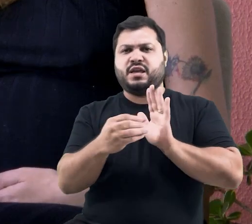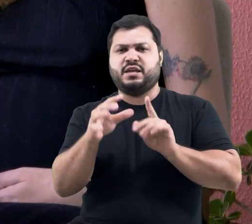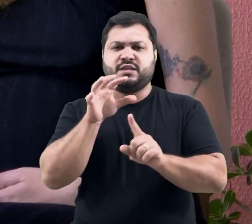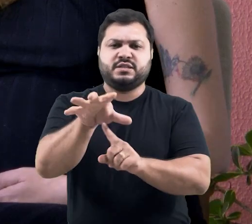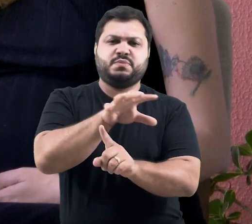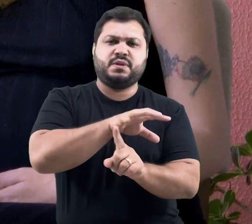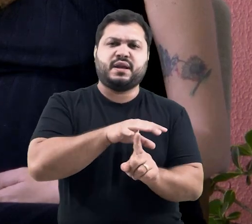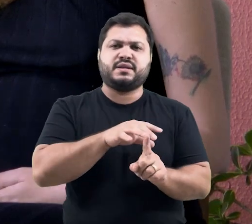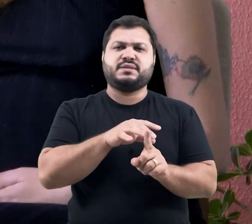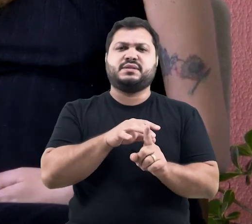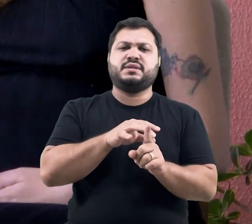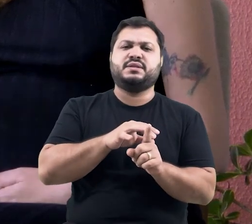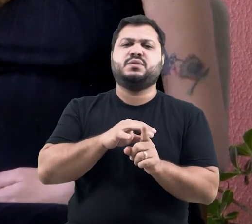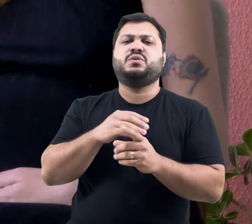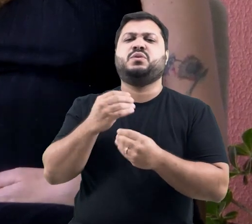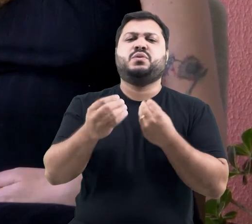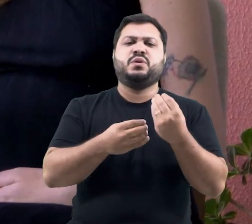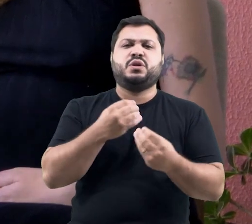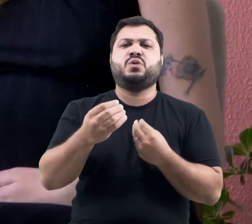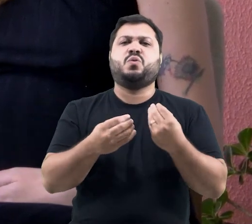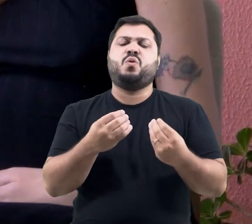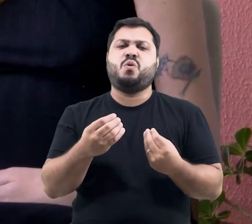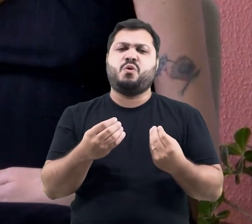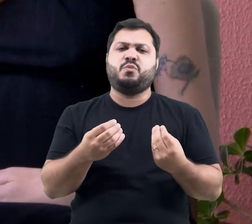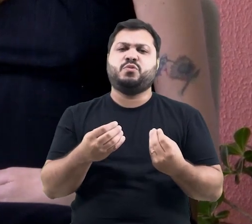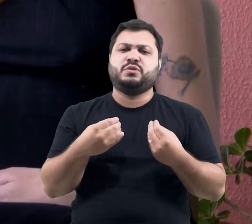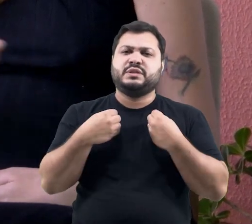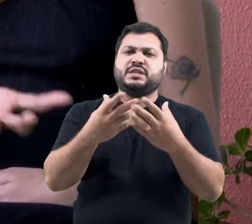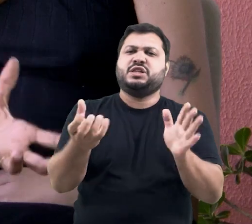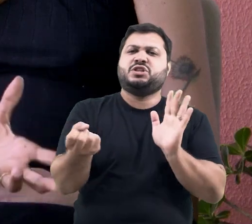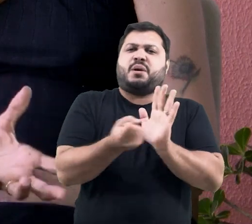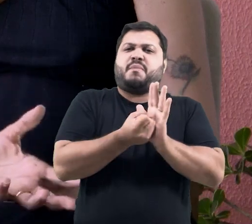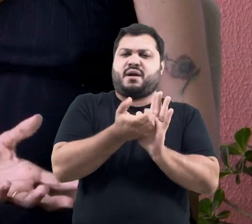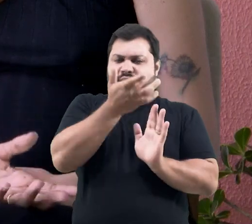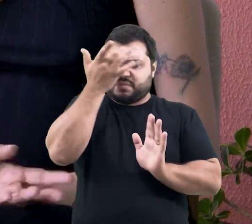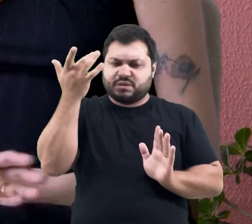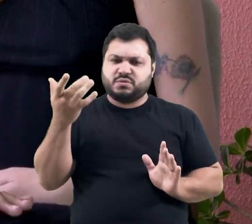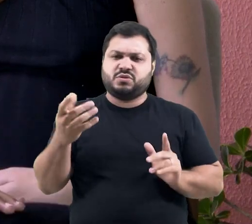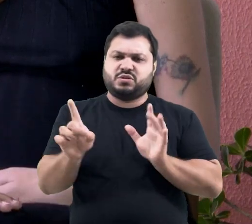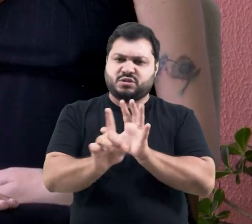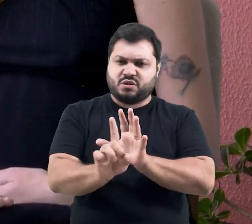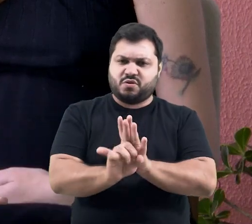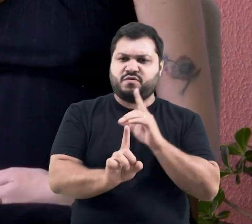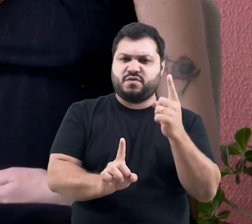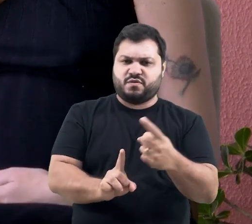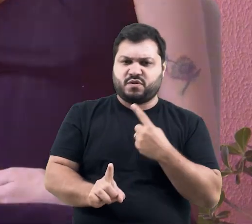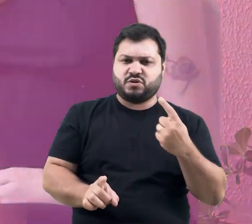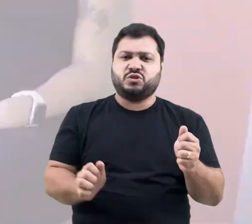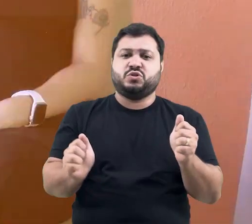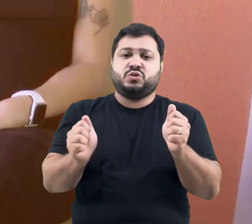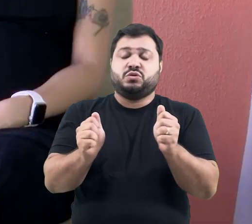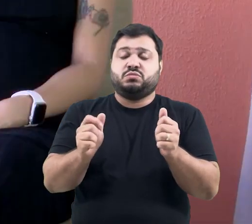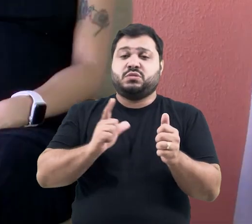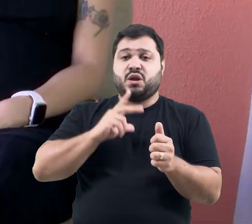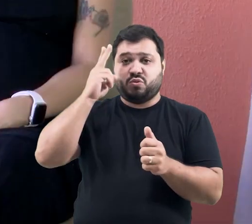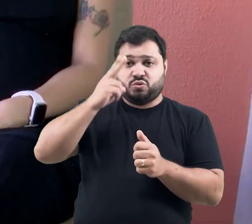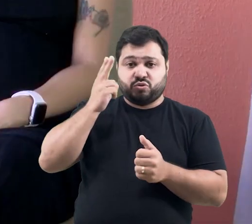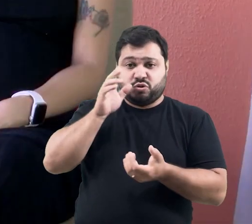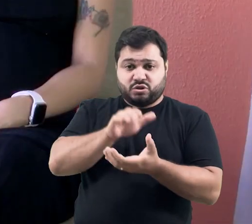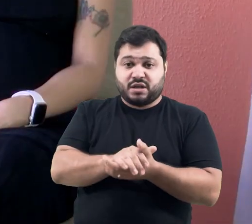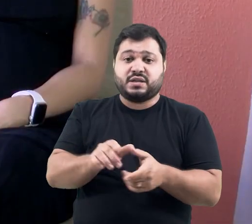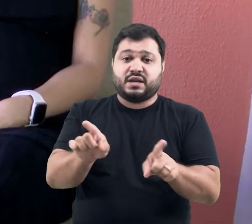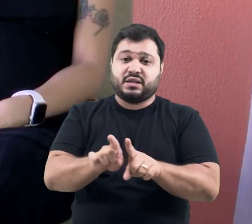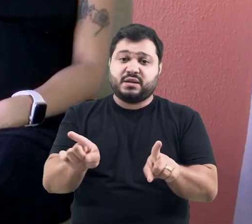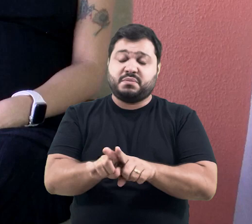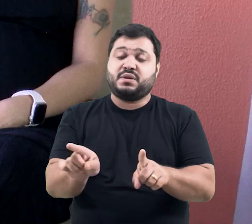de inspiração e como a gente deixa um legado assim mesmo para as pessoas que convivem com a gente. Junto ao sonho